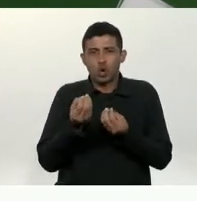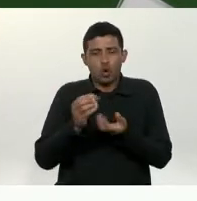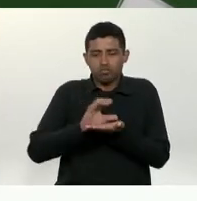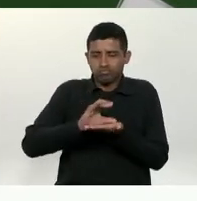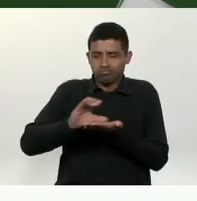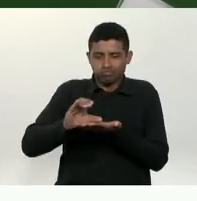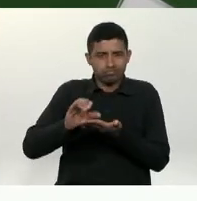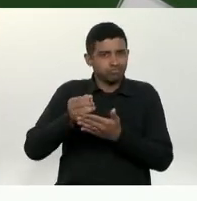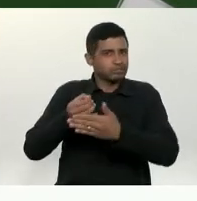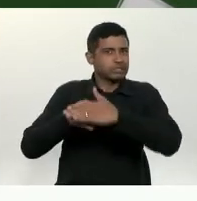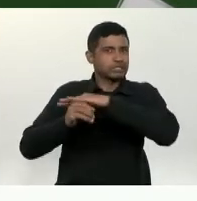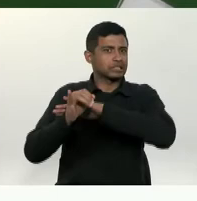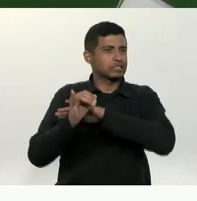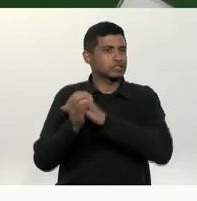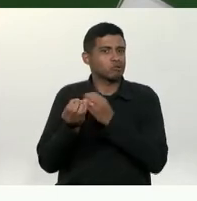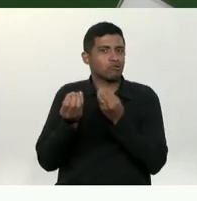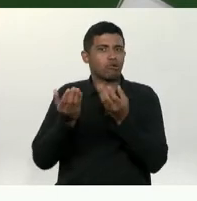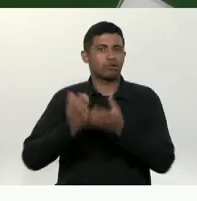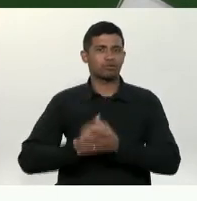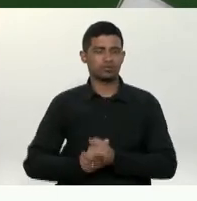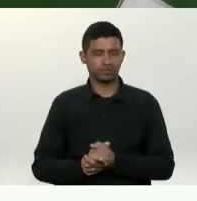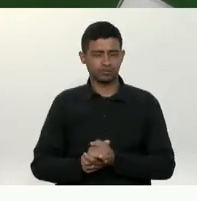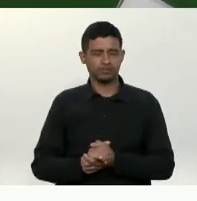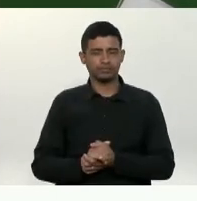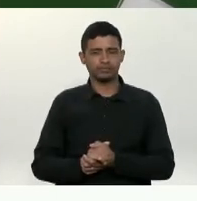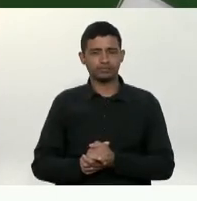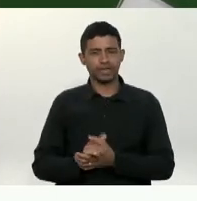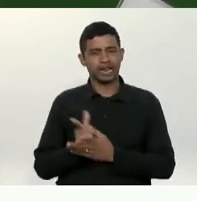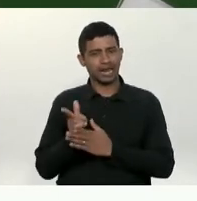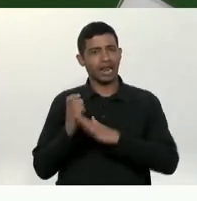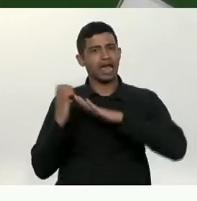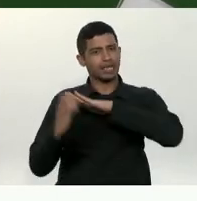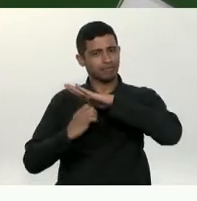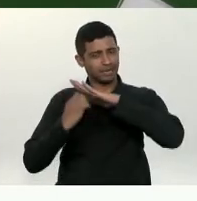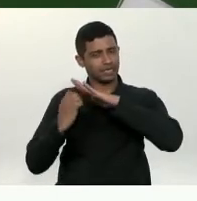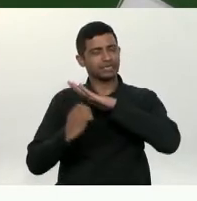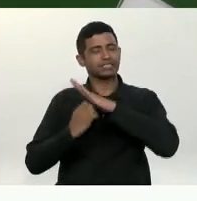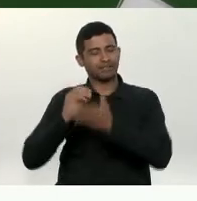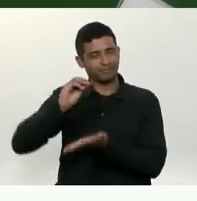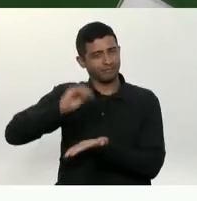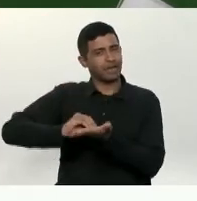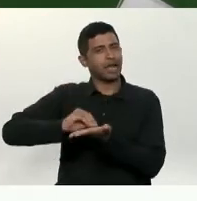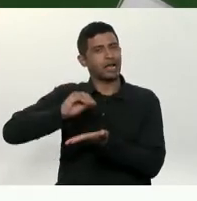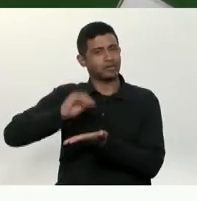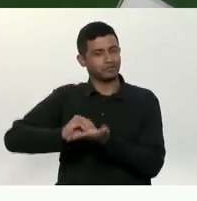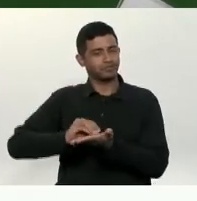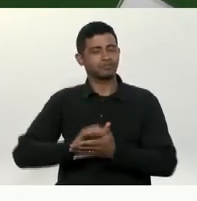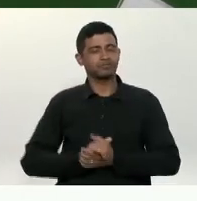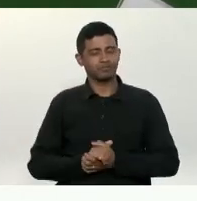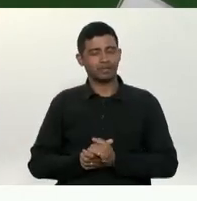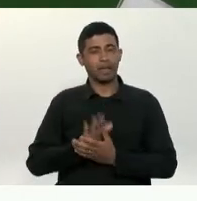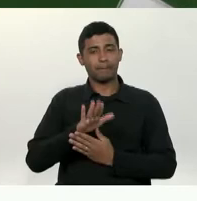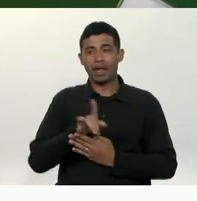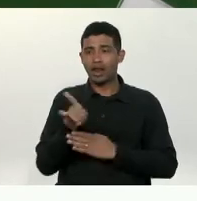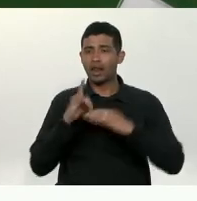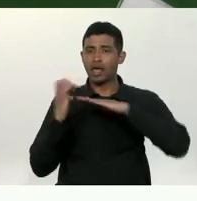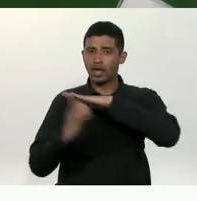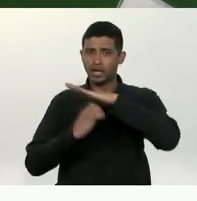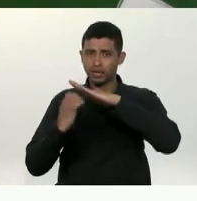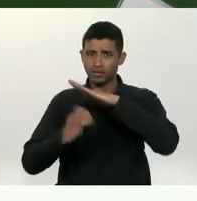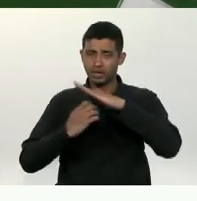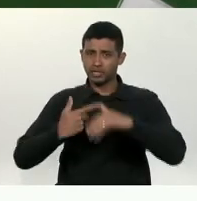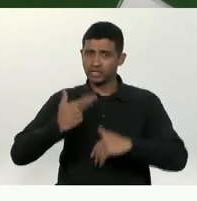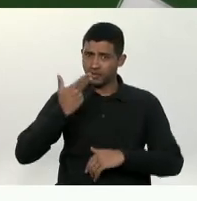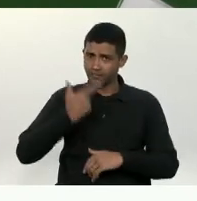investimento. A empresa tem deixado a desejar, mas a empresa alega e alegou